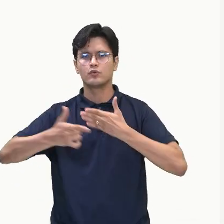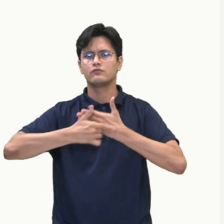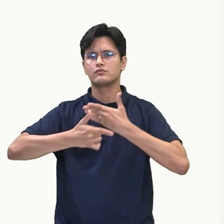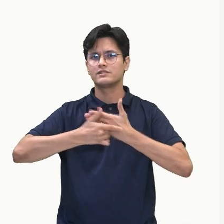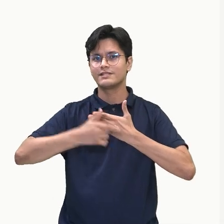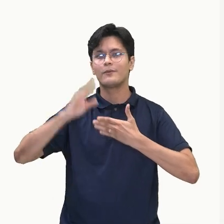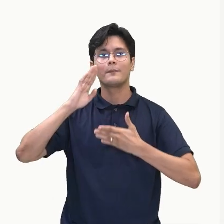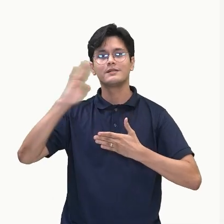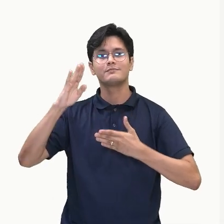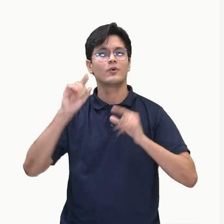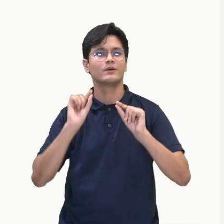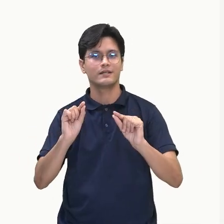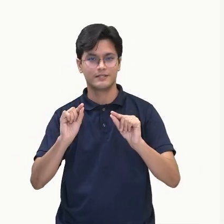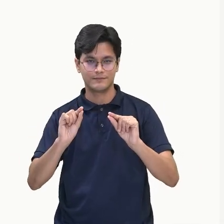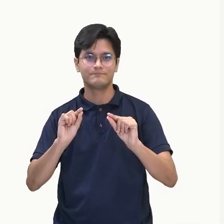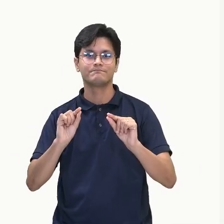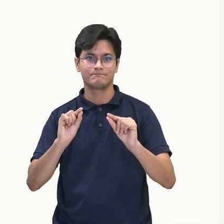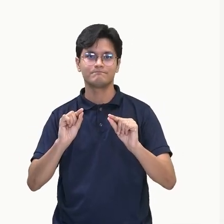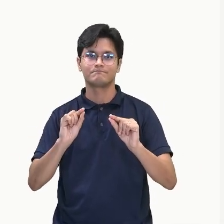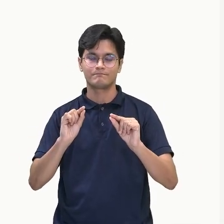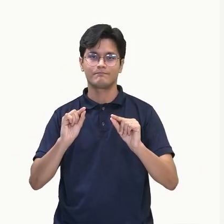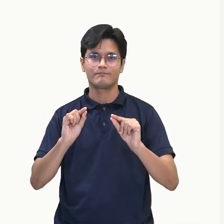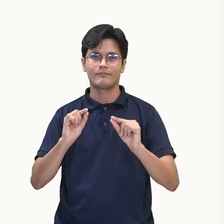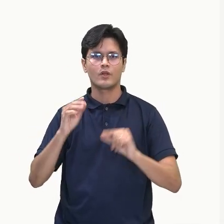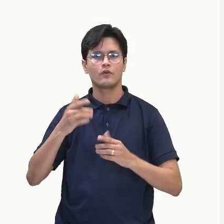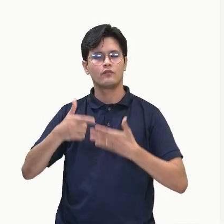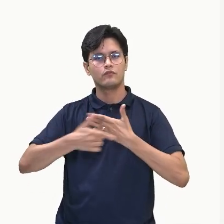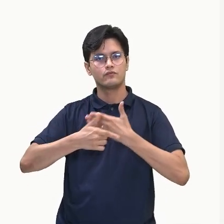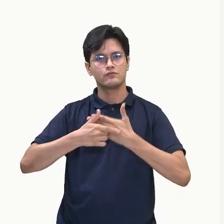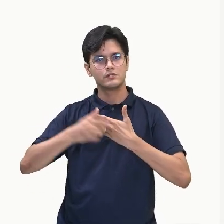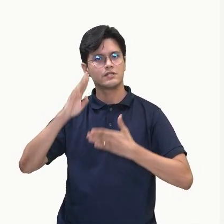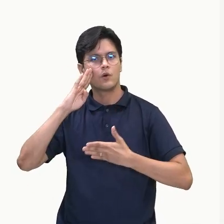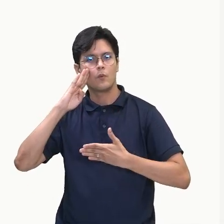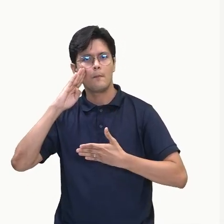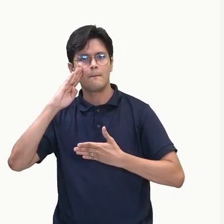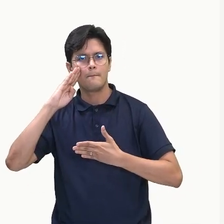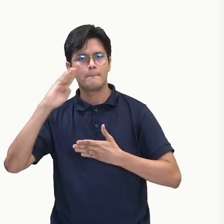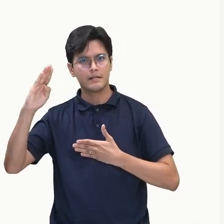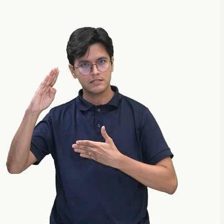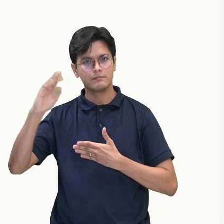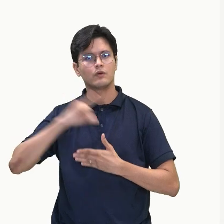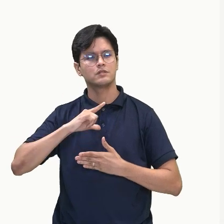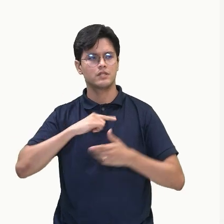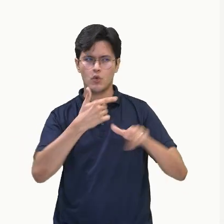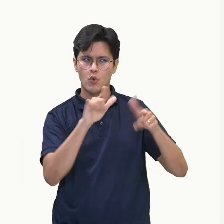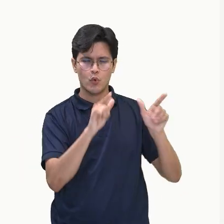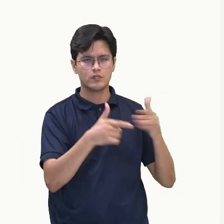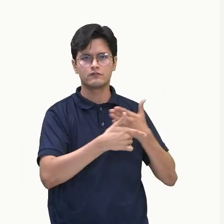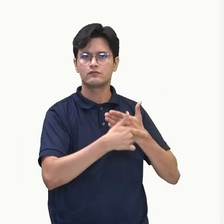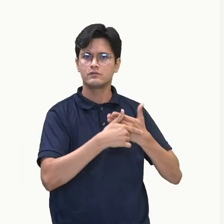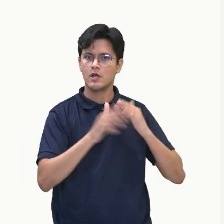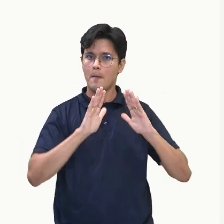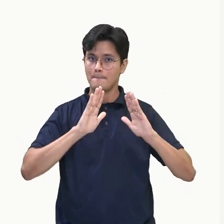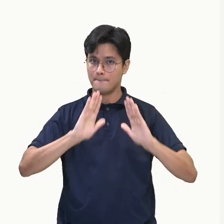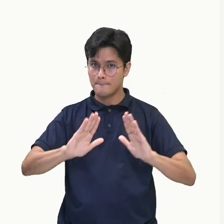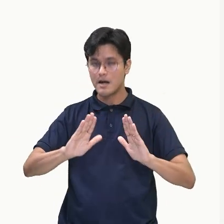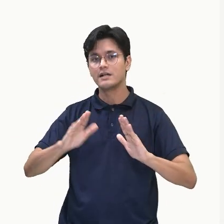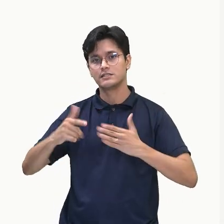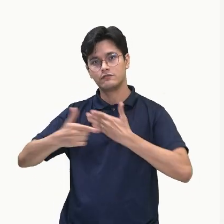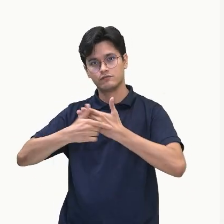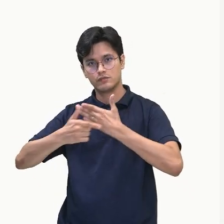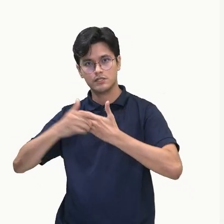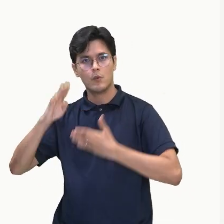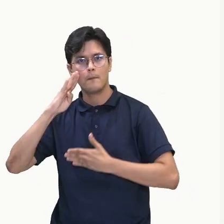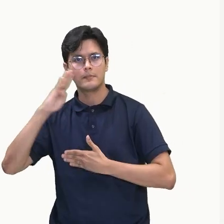principal, vamos dizer assim, que nós temos outras funções, mas coletamos essa aqui para passar para vocês como